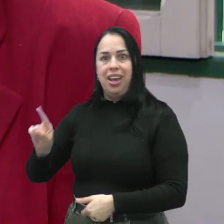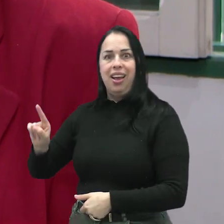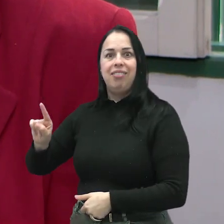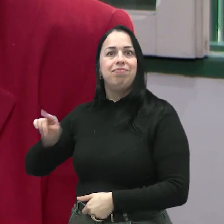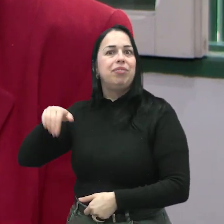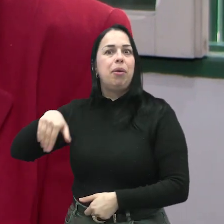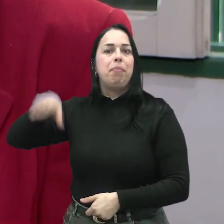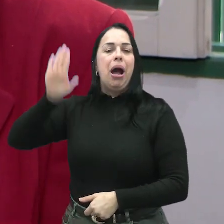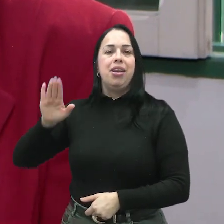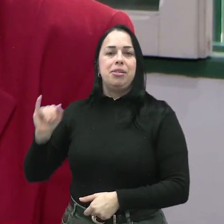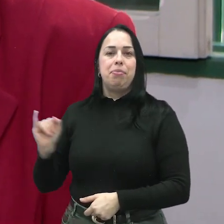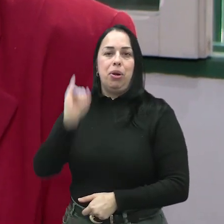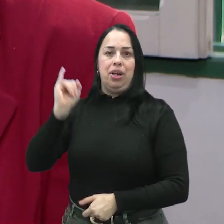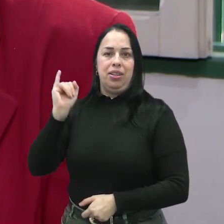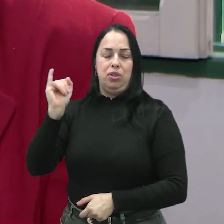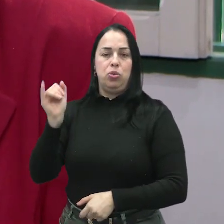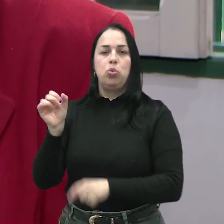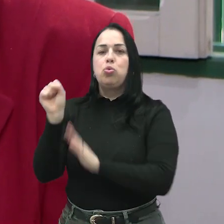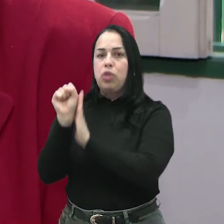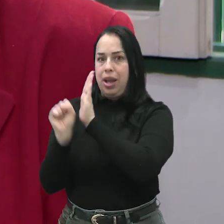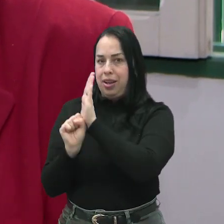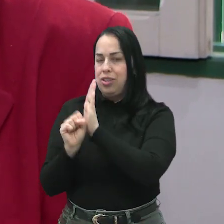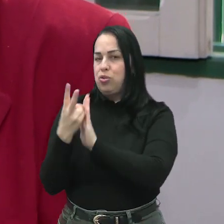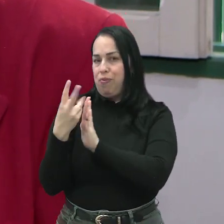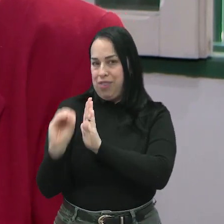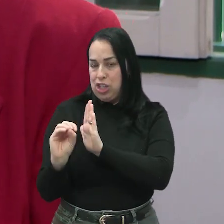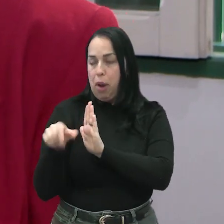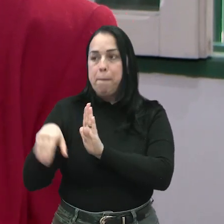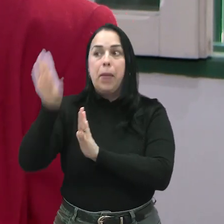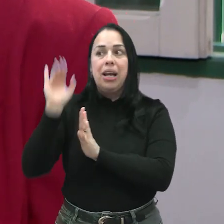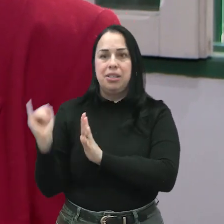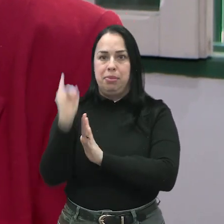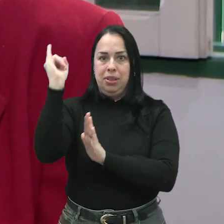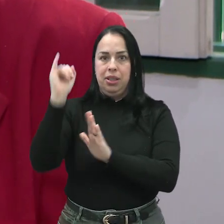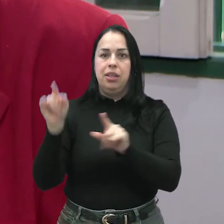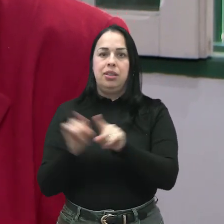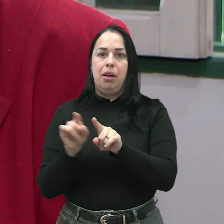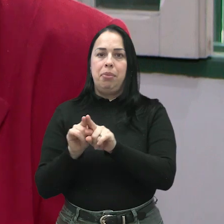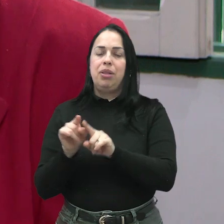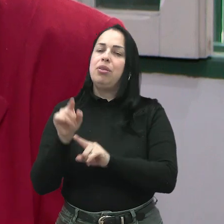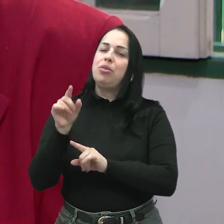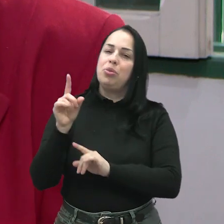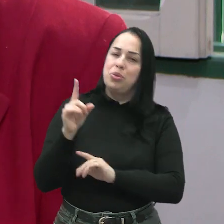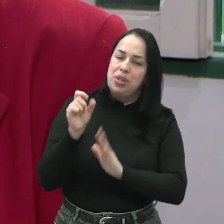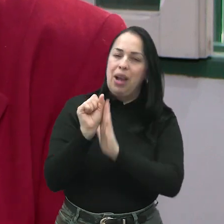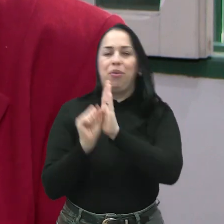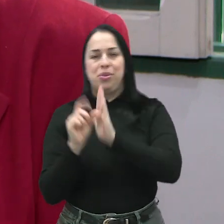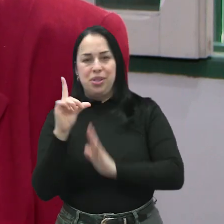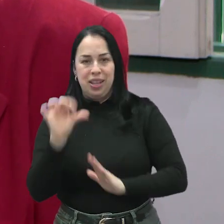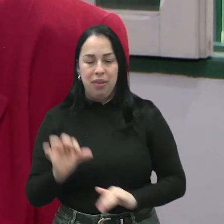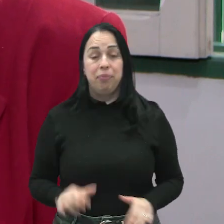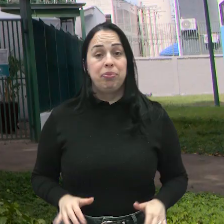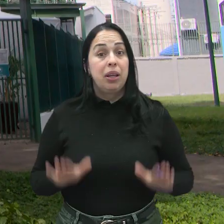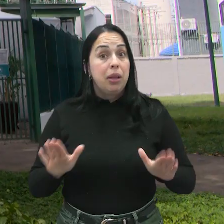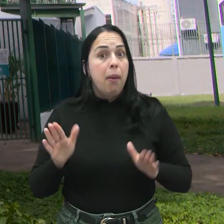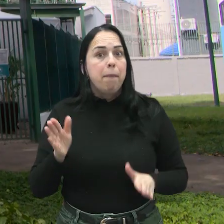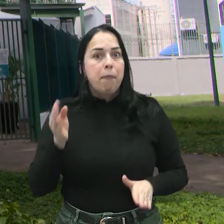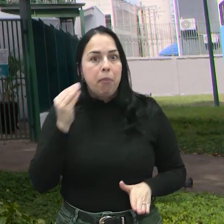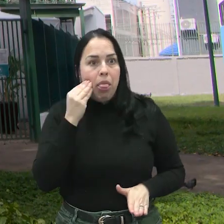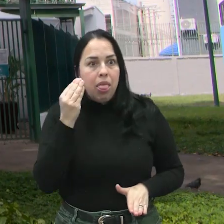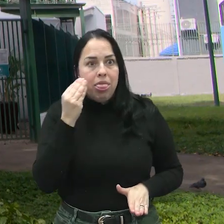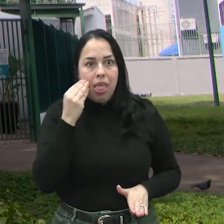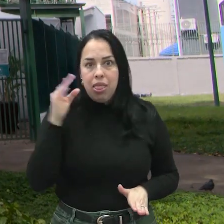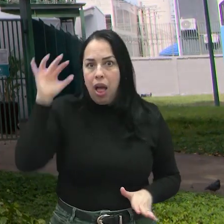dos homens mais importantes do século que se iniciava, século XX, e do final também do século XIX.